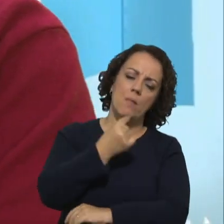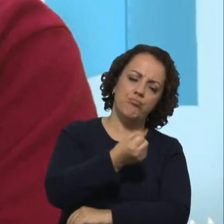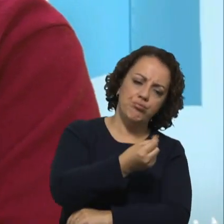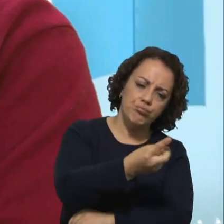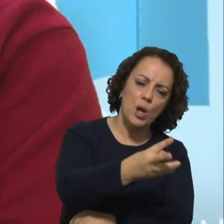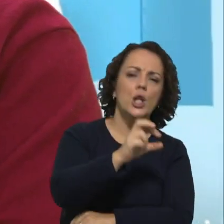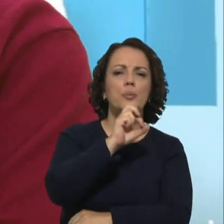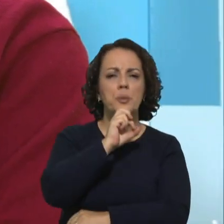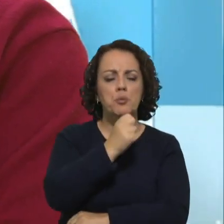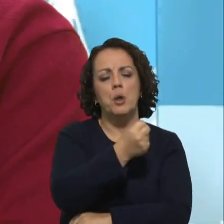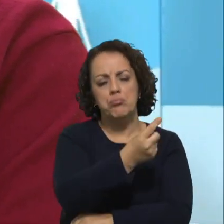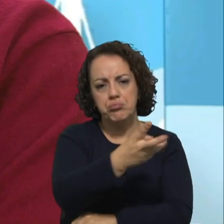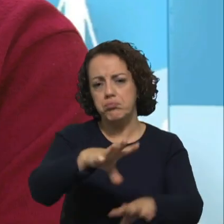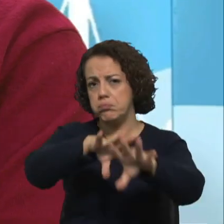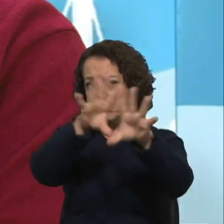alguns bispos,